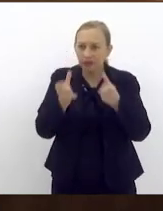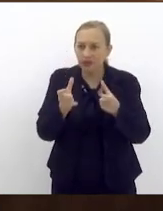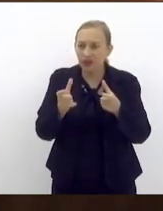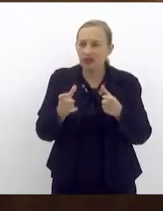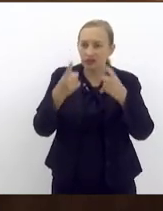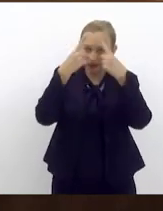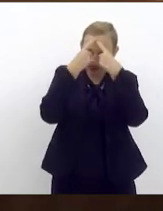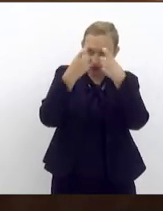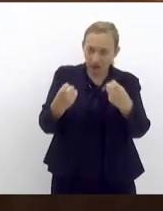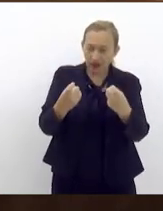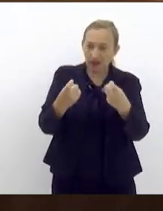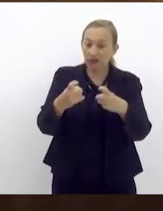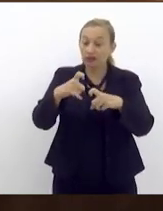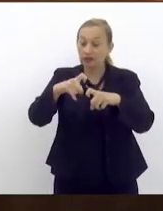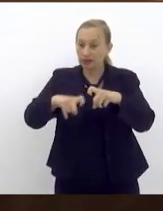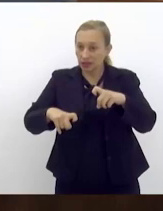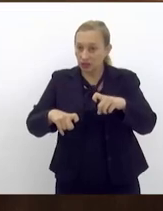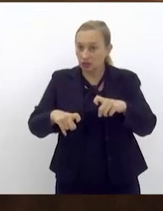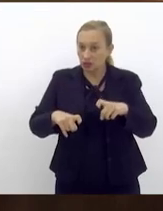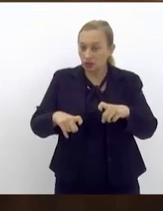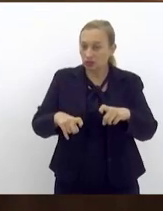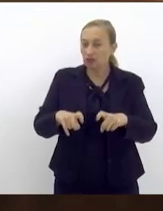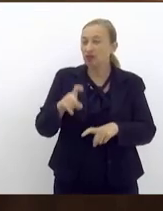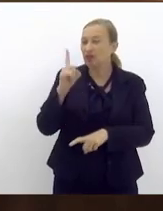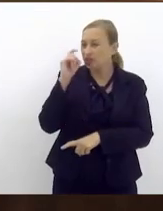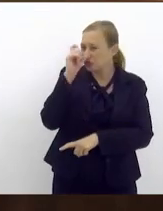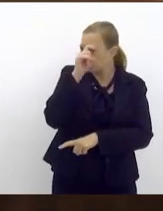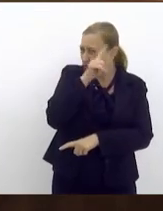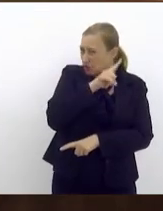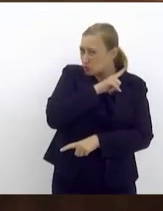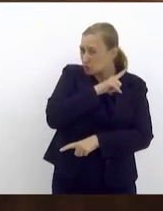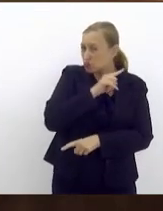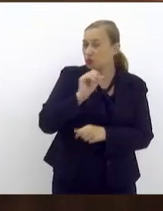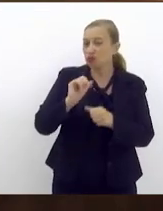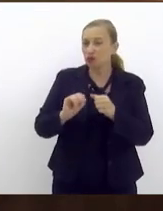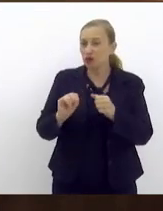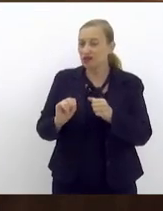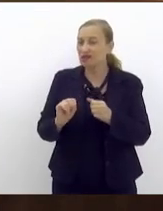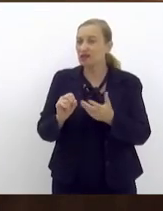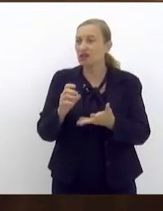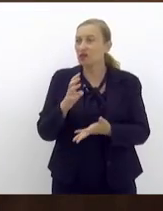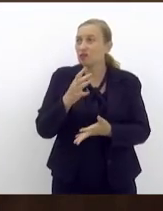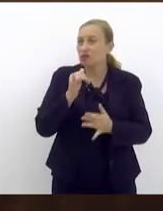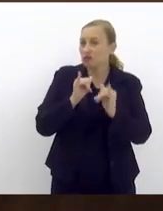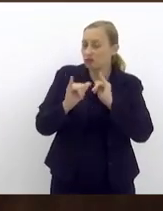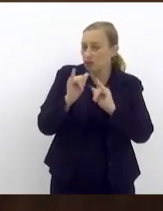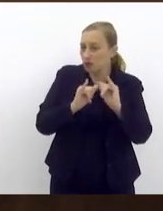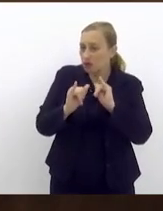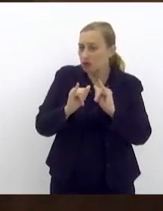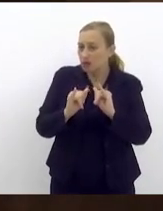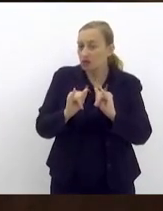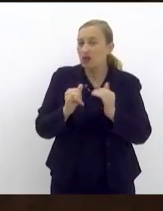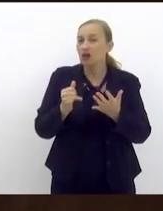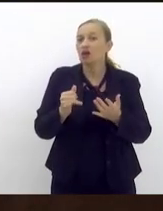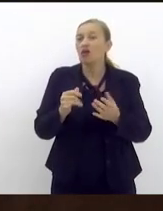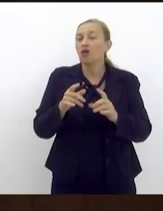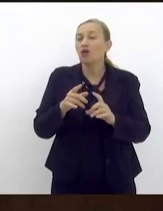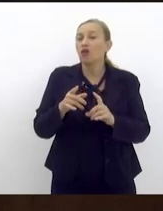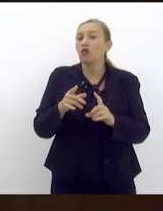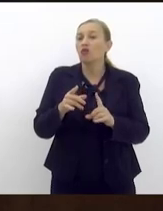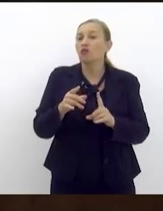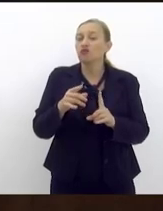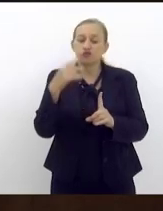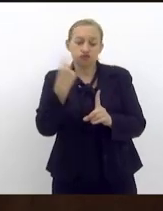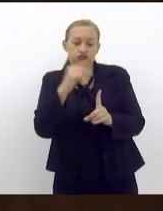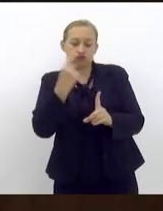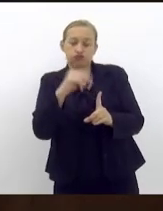questão da violência sexual se é difícil fazer uma notícia sobre uma violência física é muito